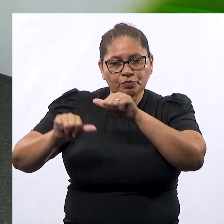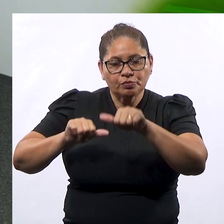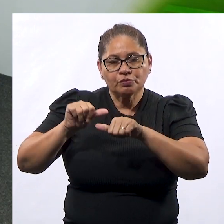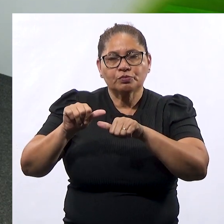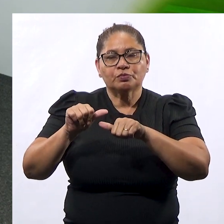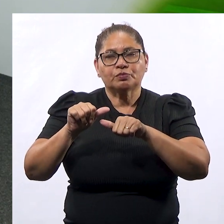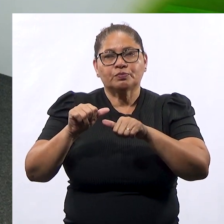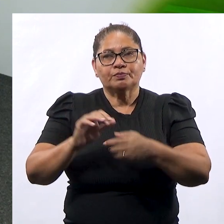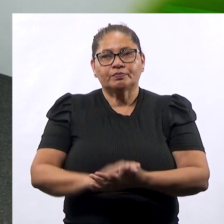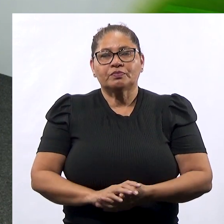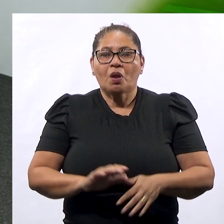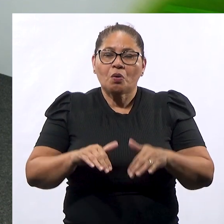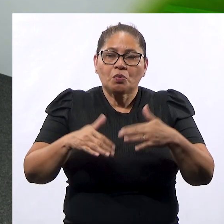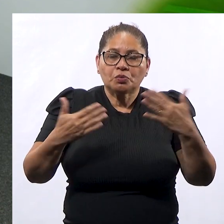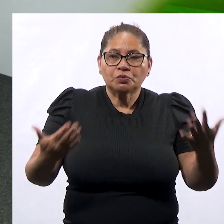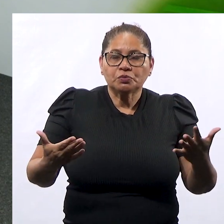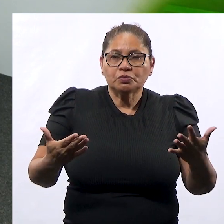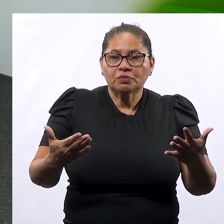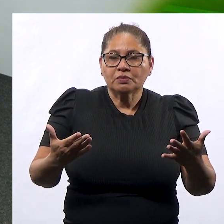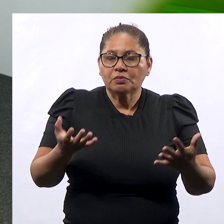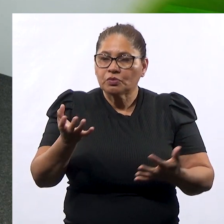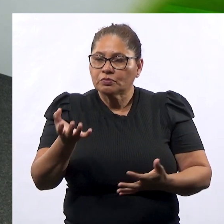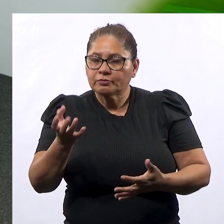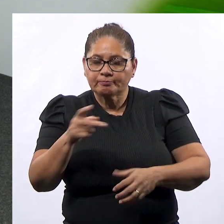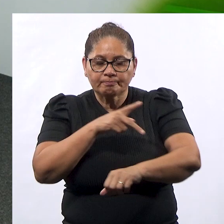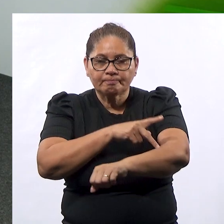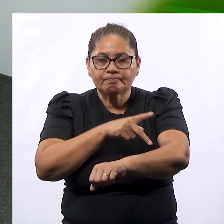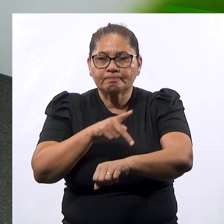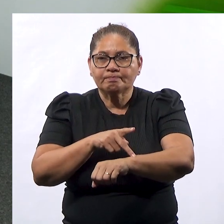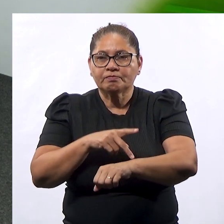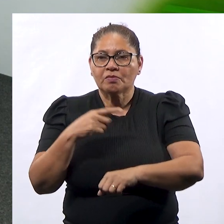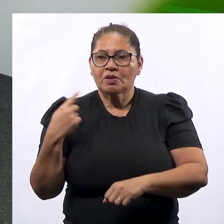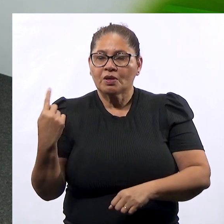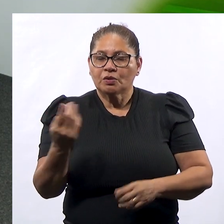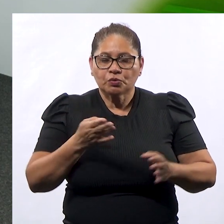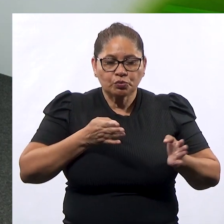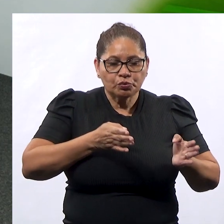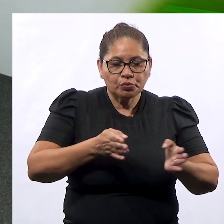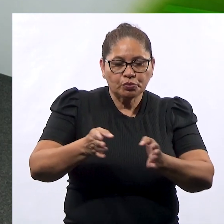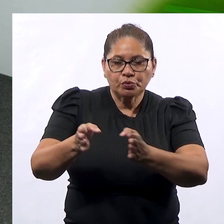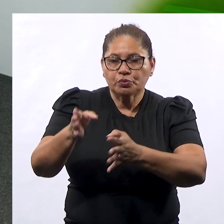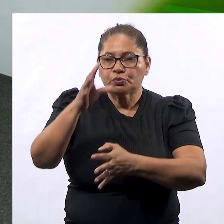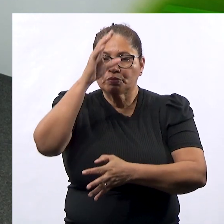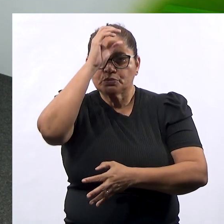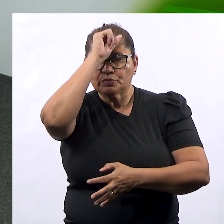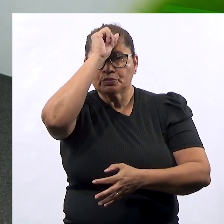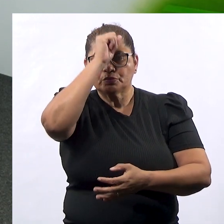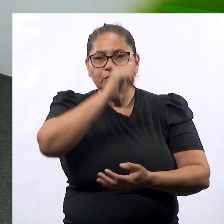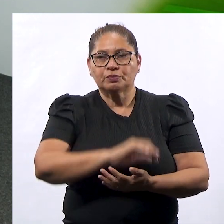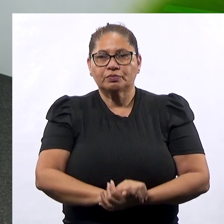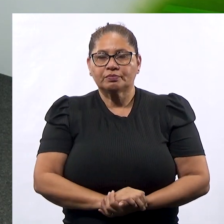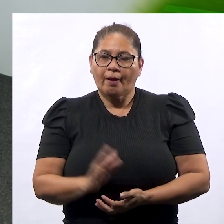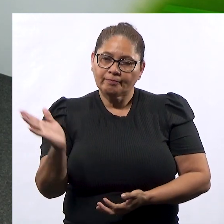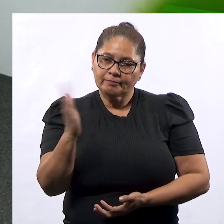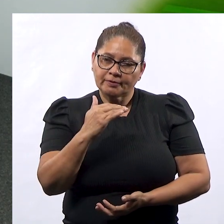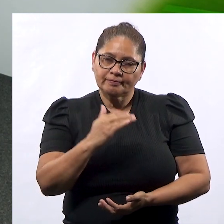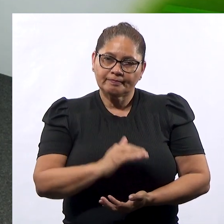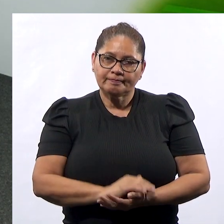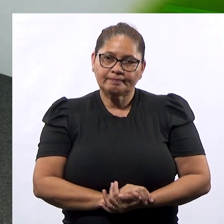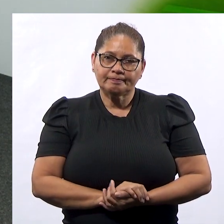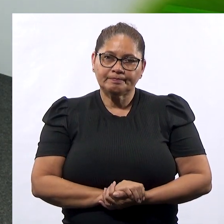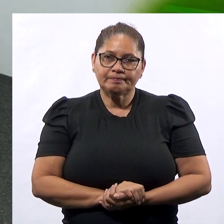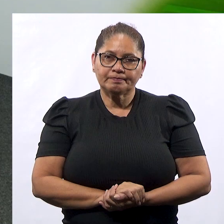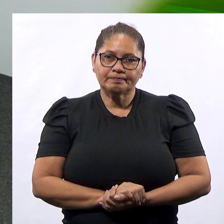processos avaliativos, quais são as nossas intenções pedagógicas, qual é a nossa trilha de aprendizagem. Então, vem